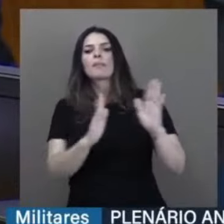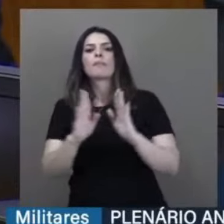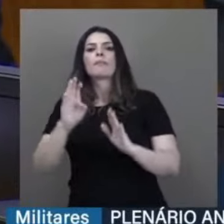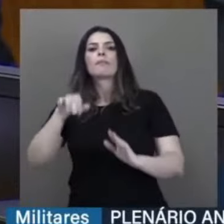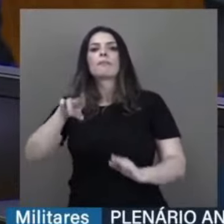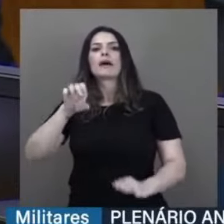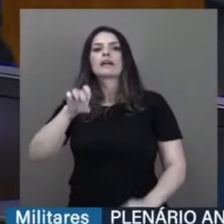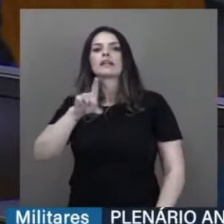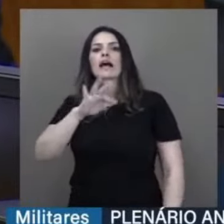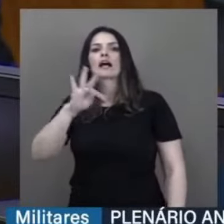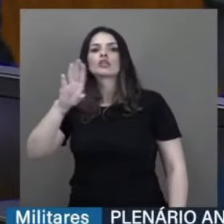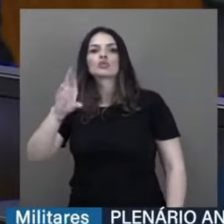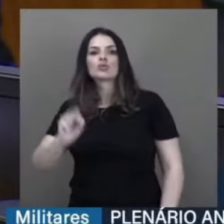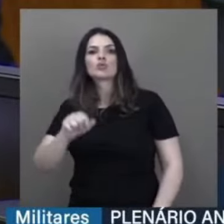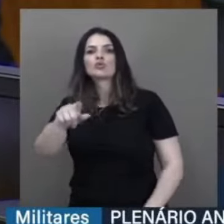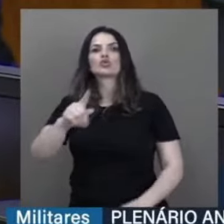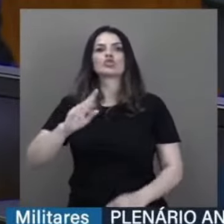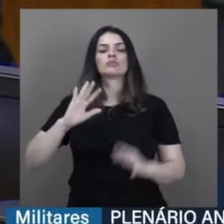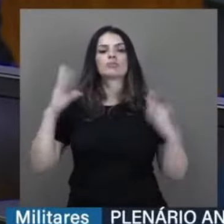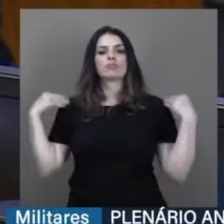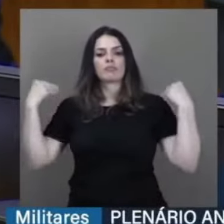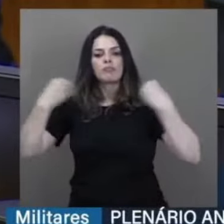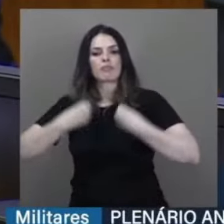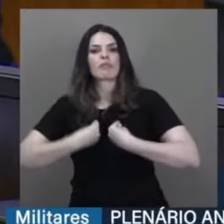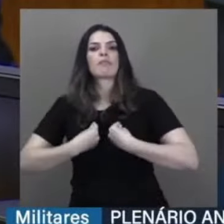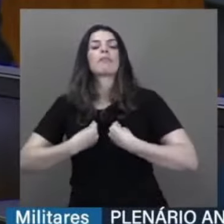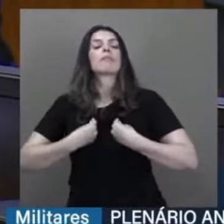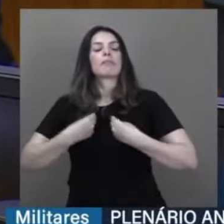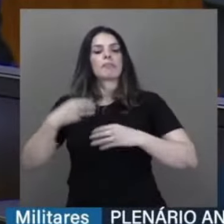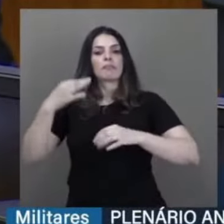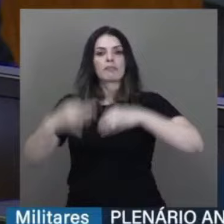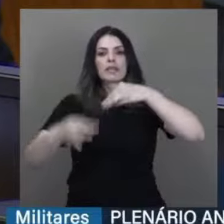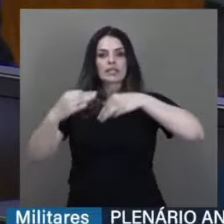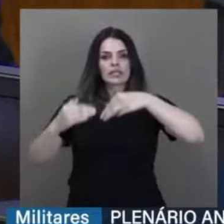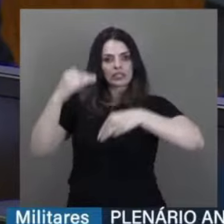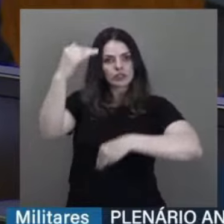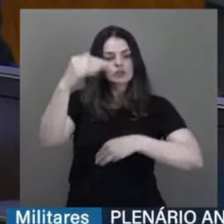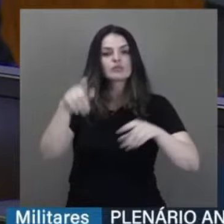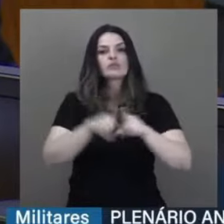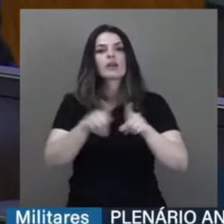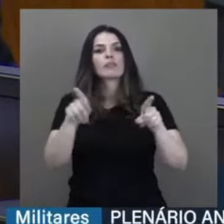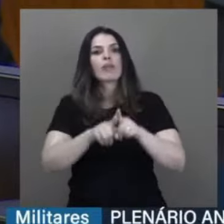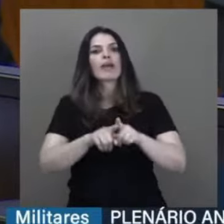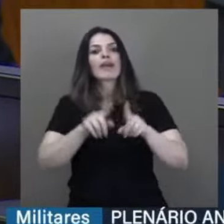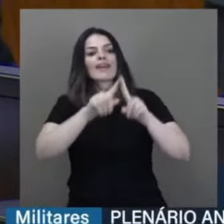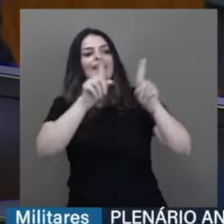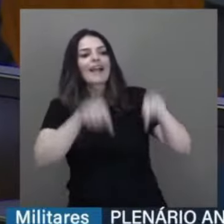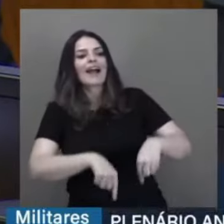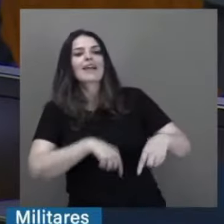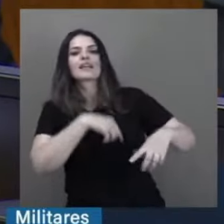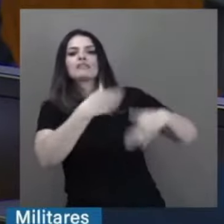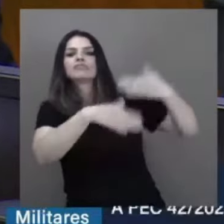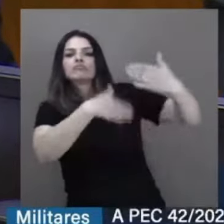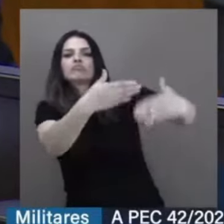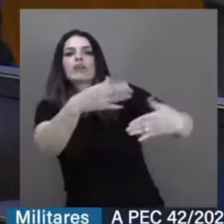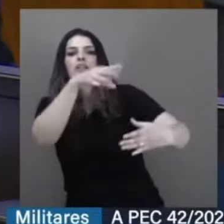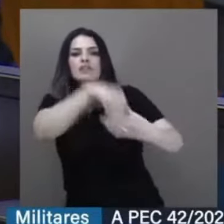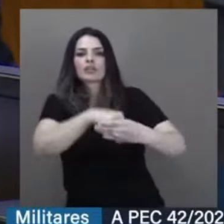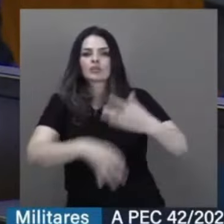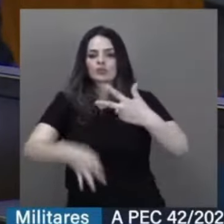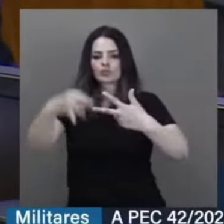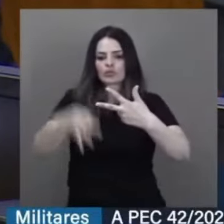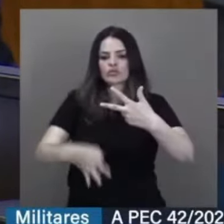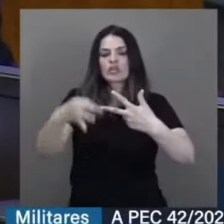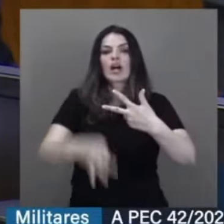Geral das carreiras jurídicas considerando as especificidades e a dedicação exclusiva inerentes